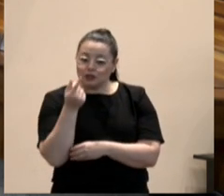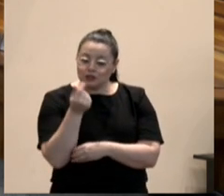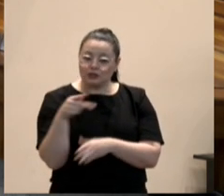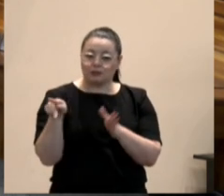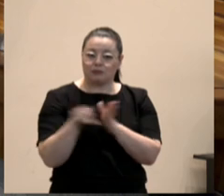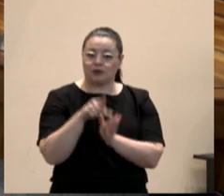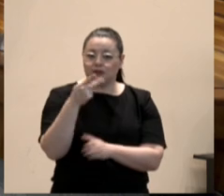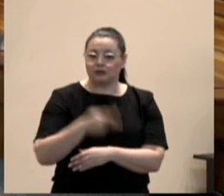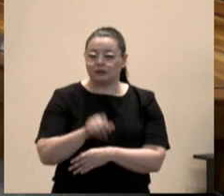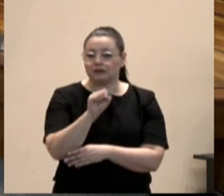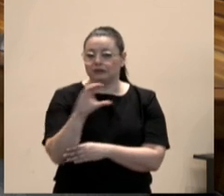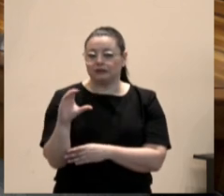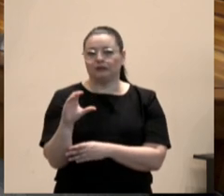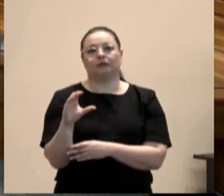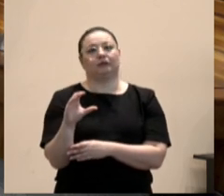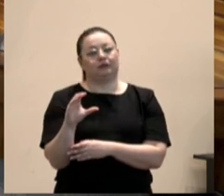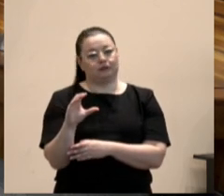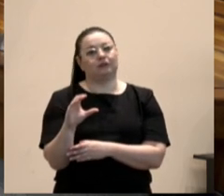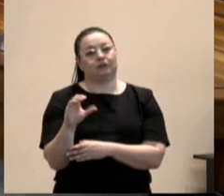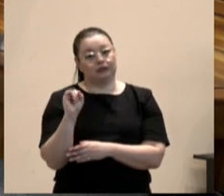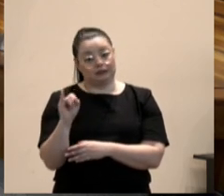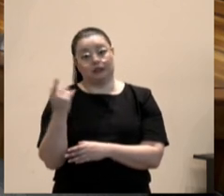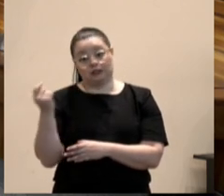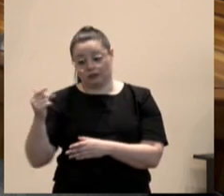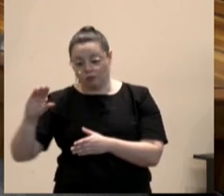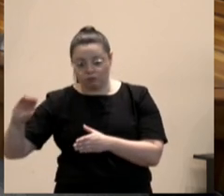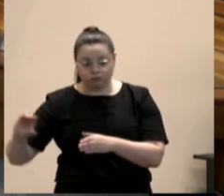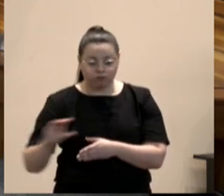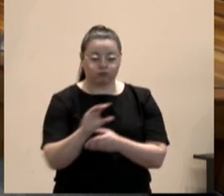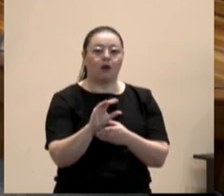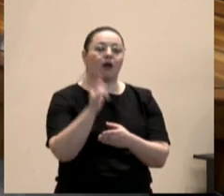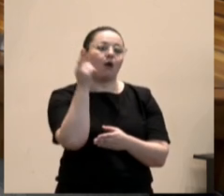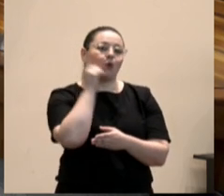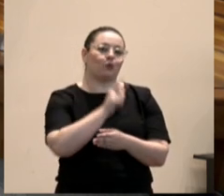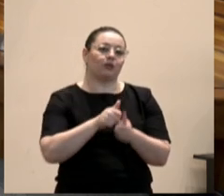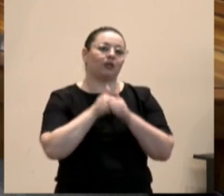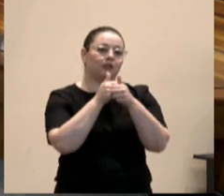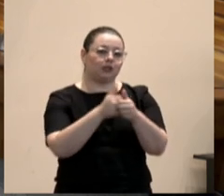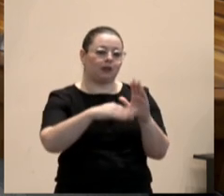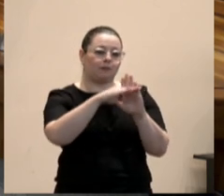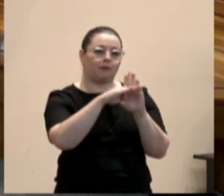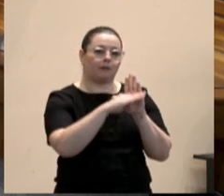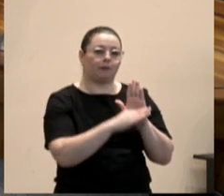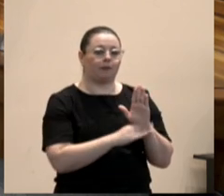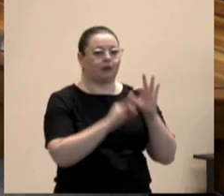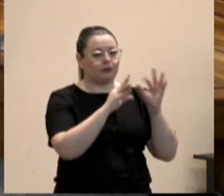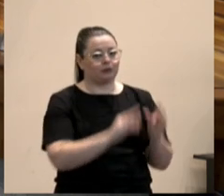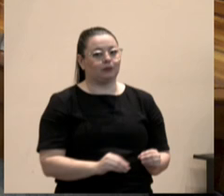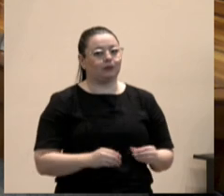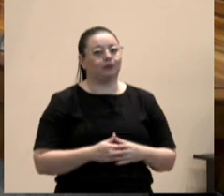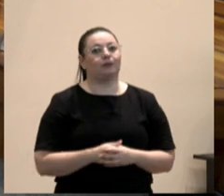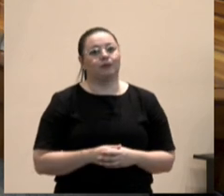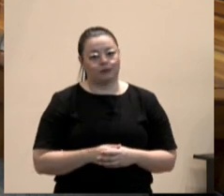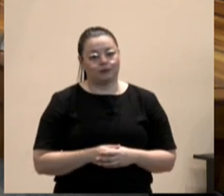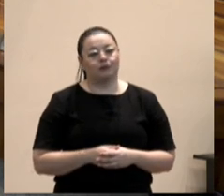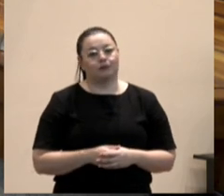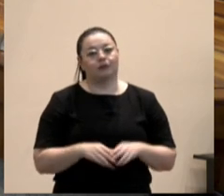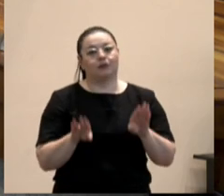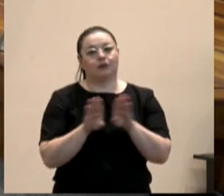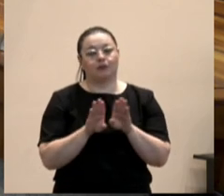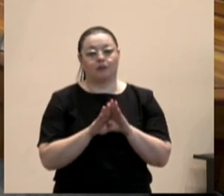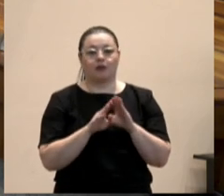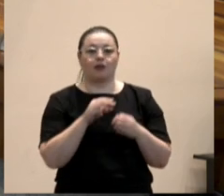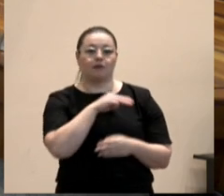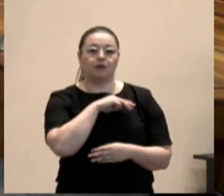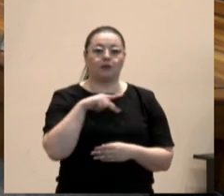implantar esses custos, esses parâmetros todos aí. E aí, para os ministérios públicos e para o